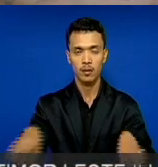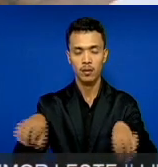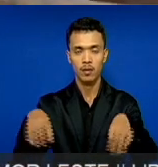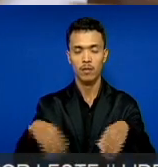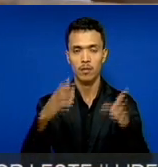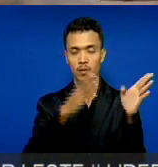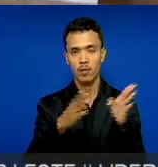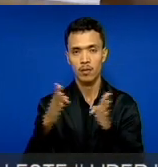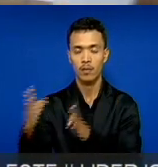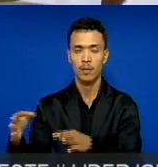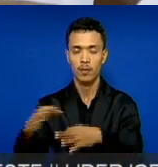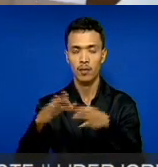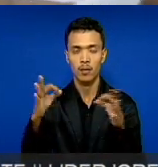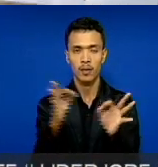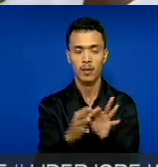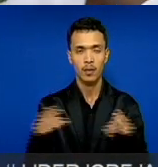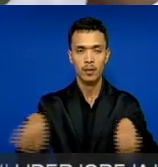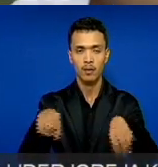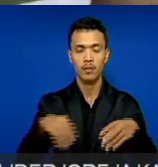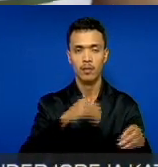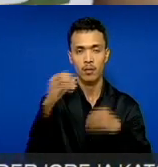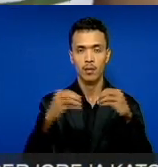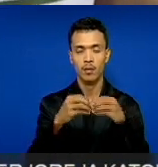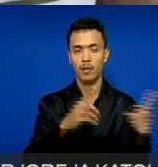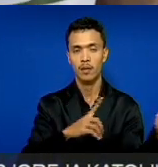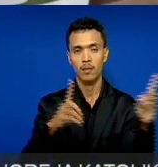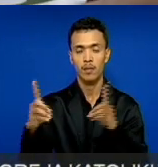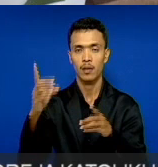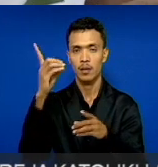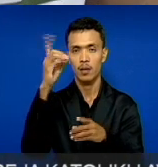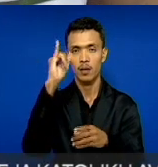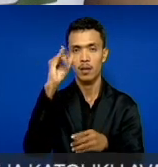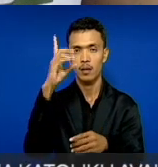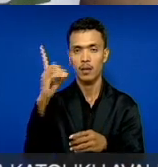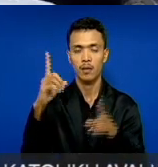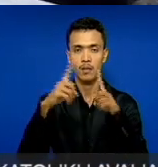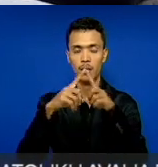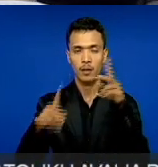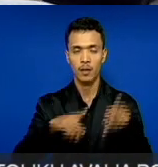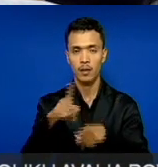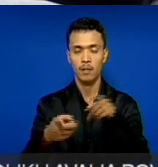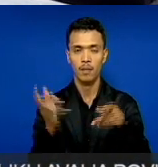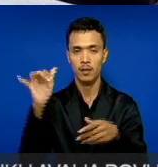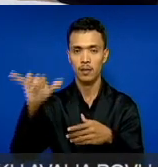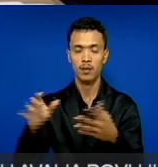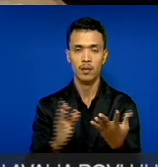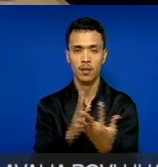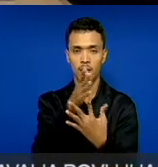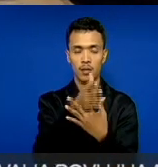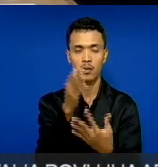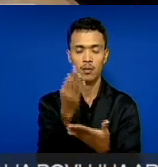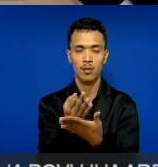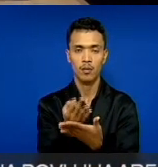onde prepara e instala sistema, com a criação da ID Segurança Social Nian, para cidadão Cira, o de belo acesso na montante